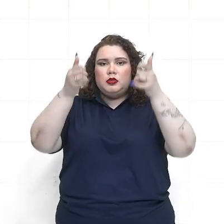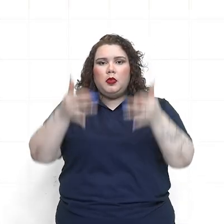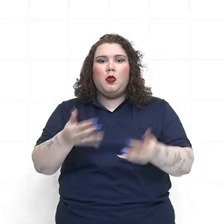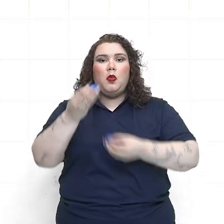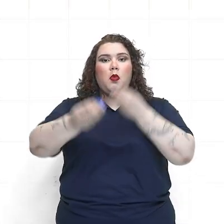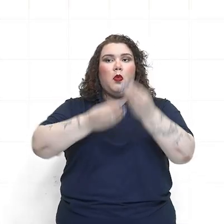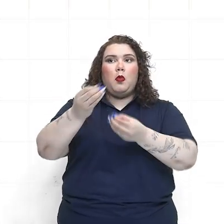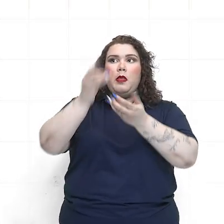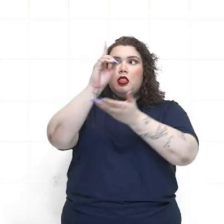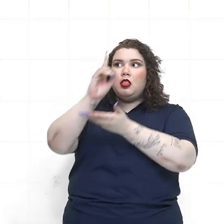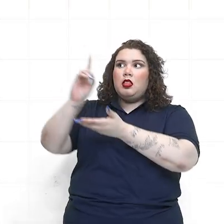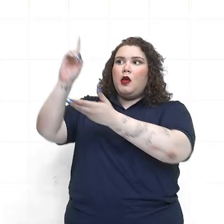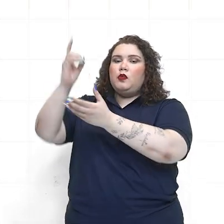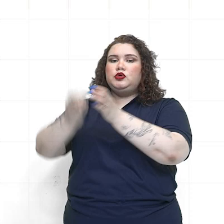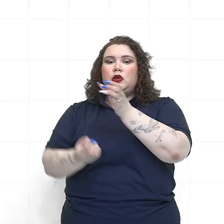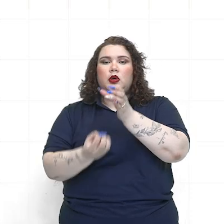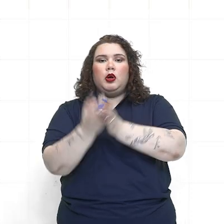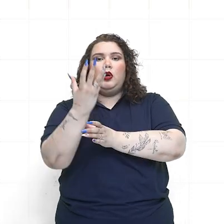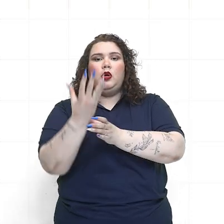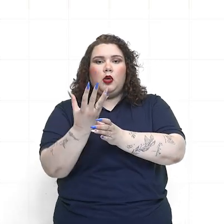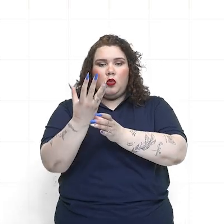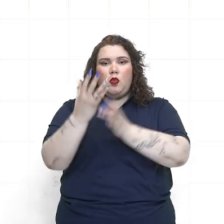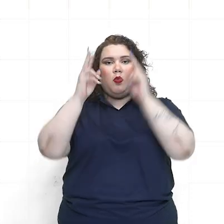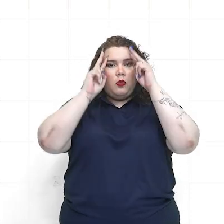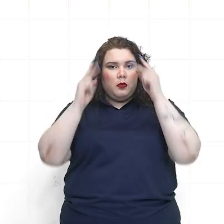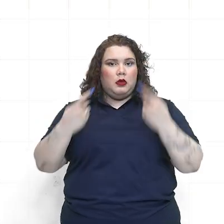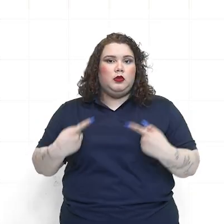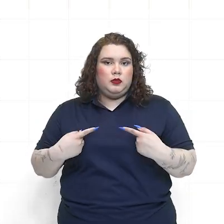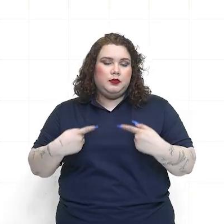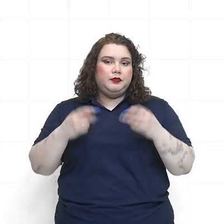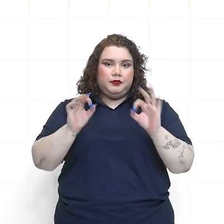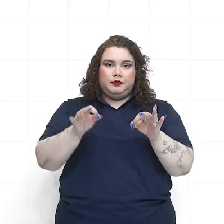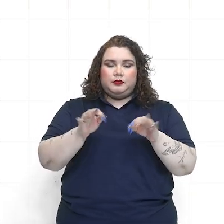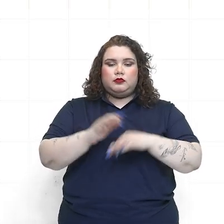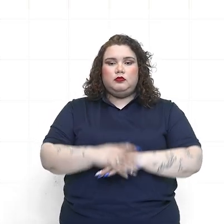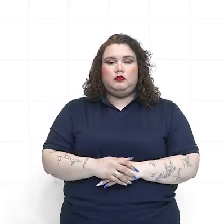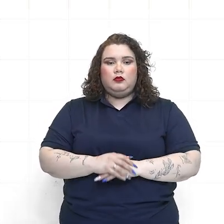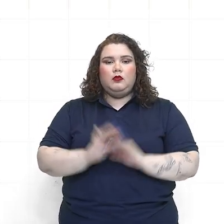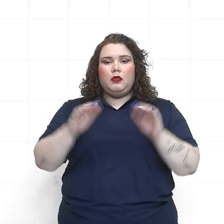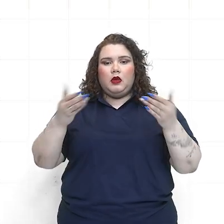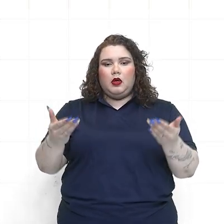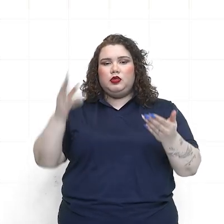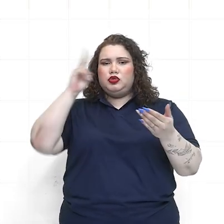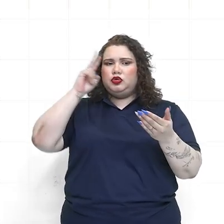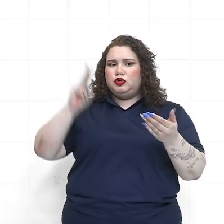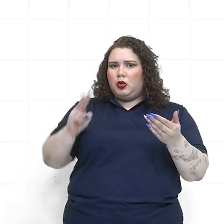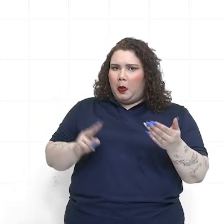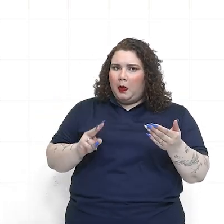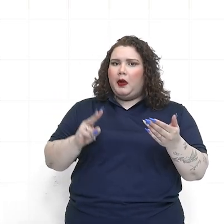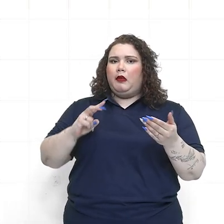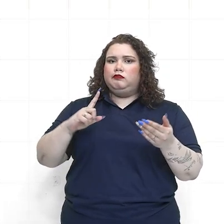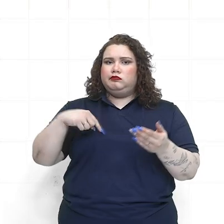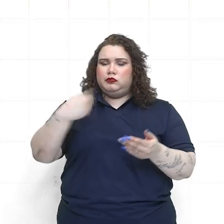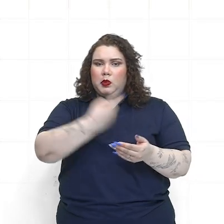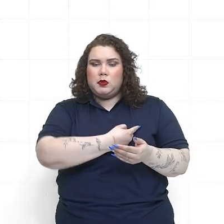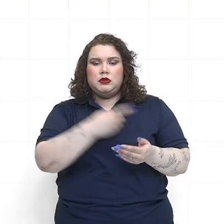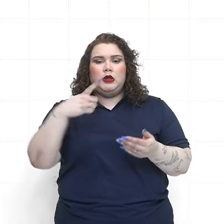como que Deus, então, criou aí os homens, tá? Então, durante uma boa parte de nossa história, a